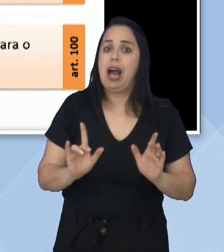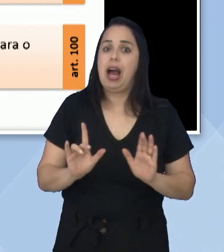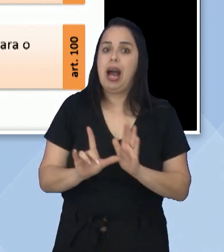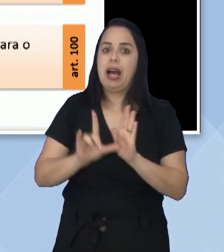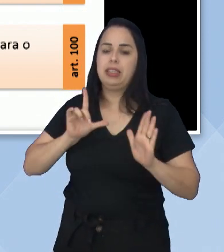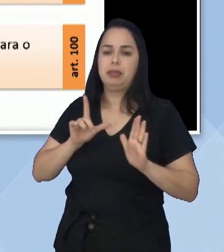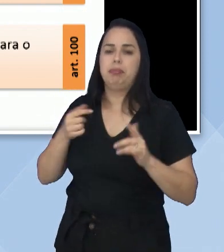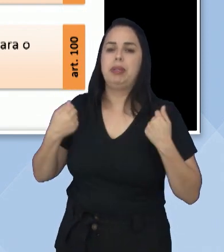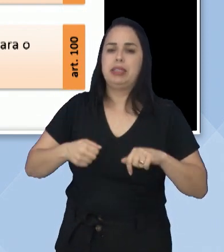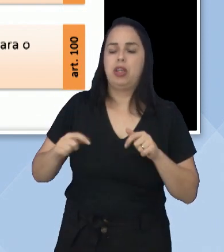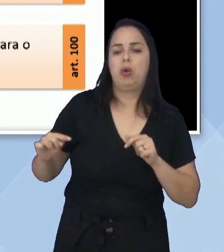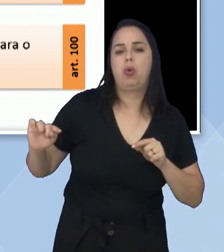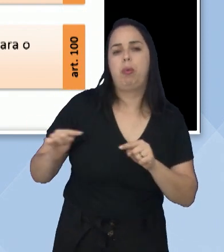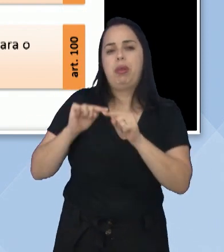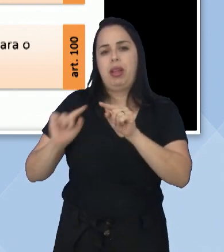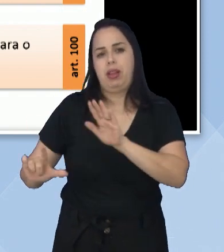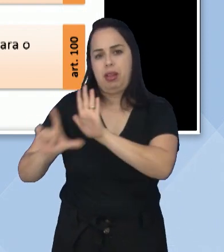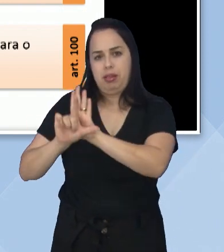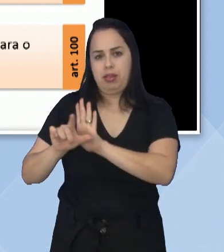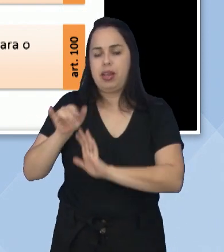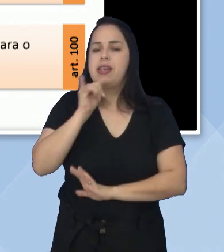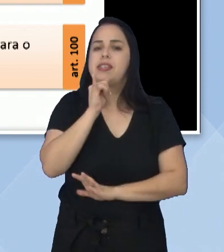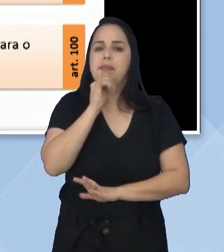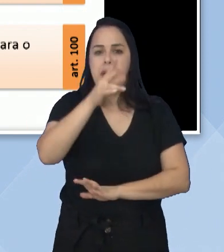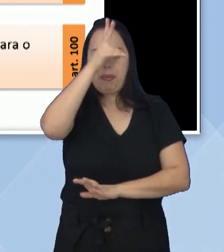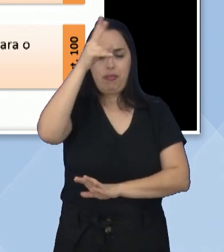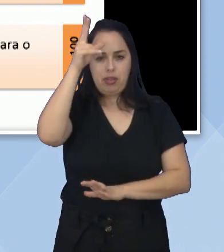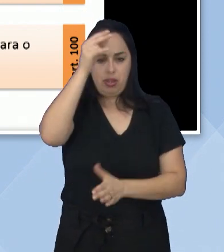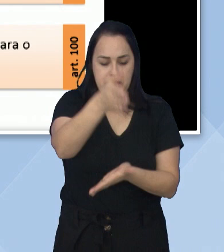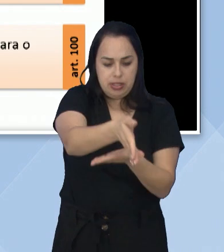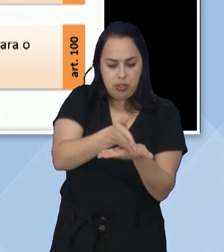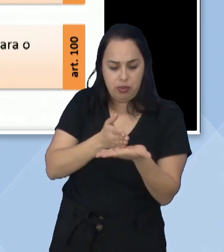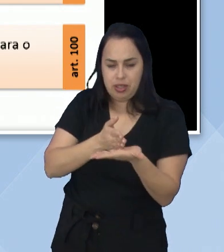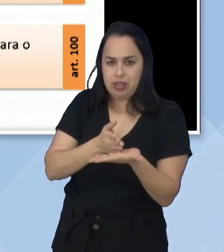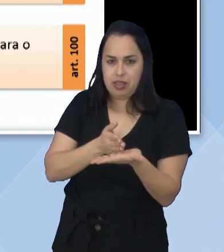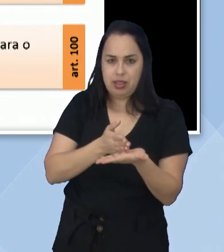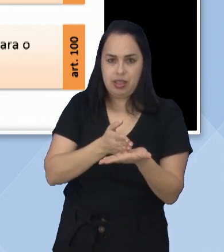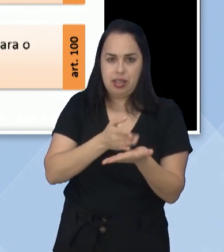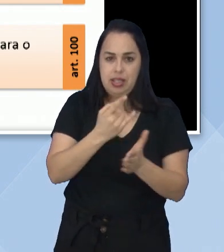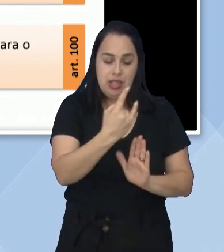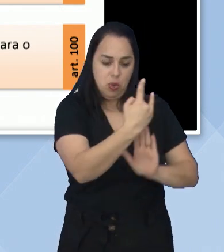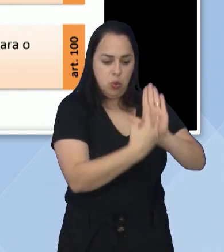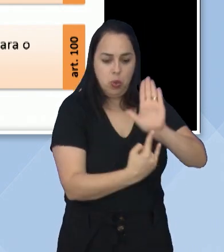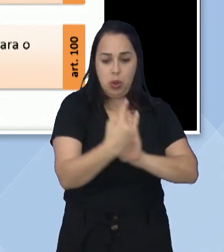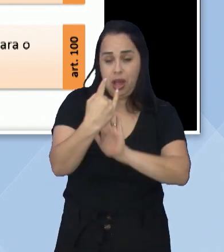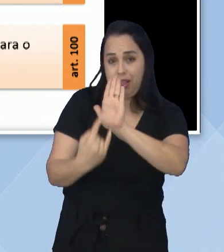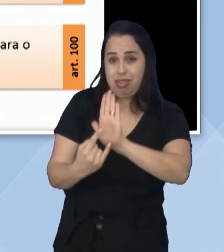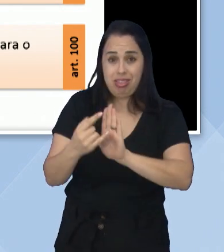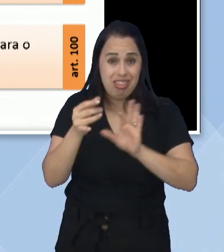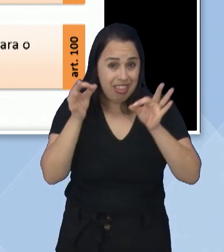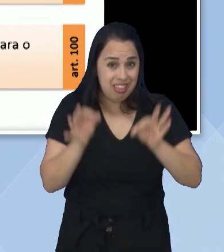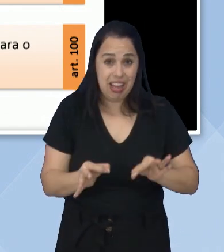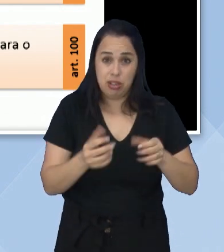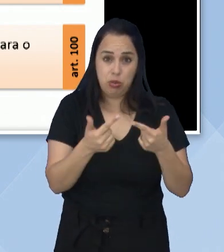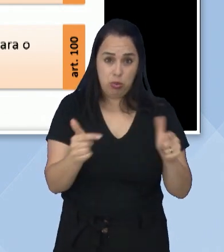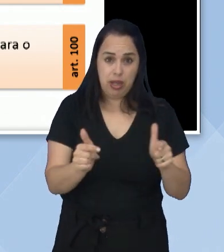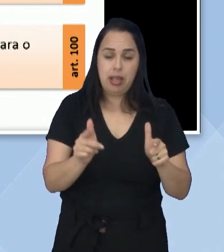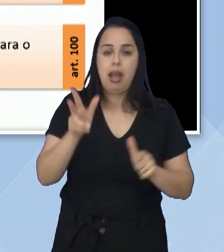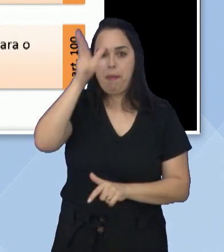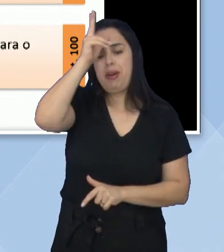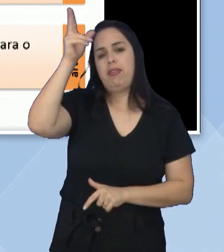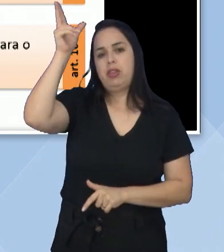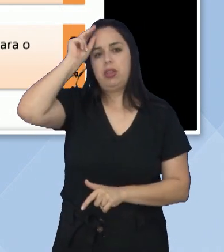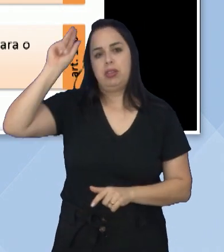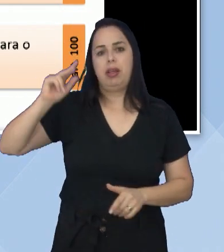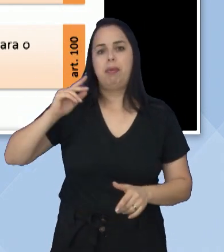porque se a prefeitura comete um ato de dividir ou somar um lote e não regularizar a edificação que lá está a prefeitura está